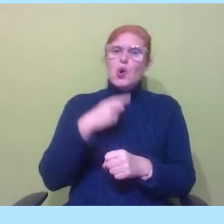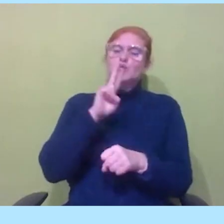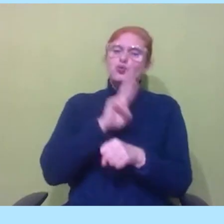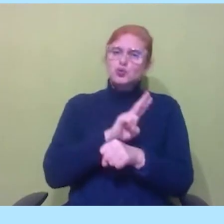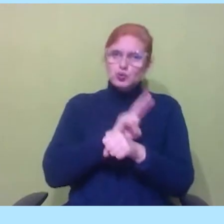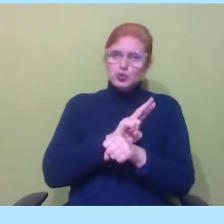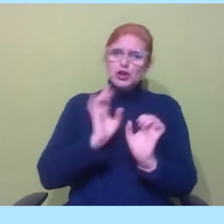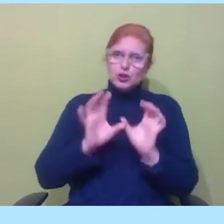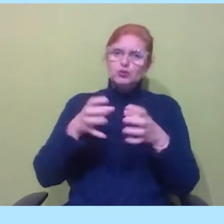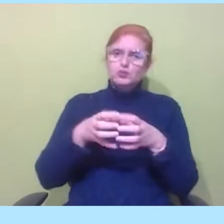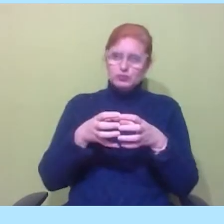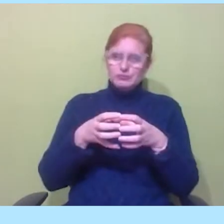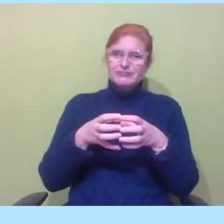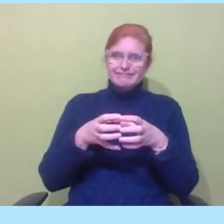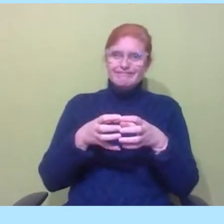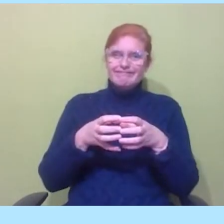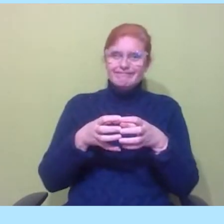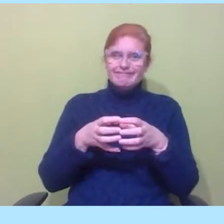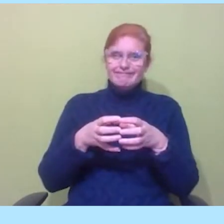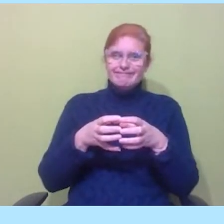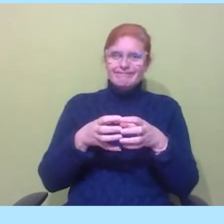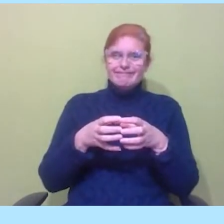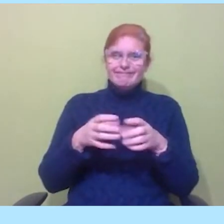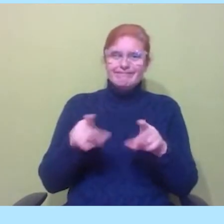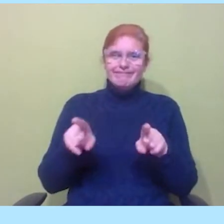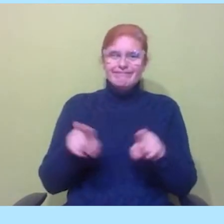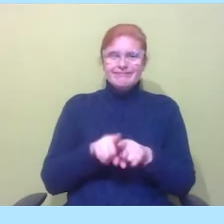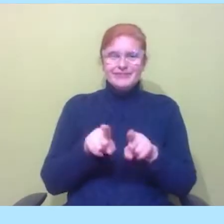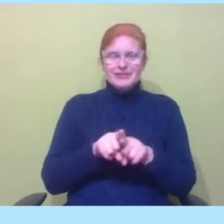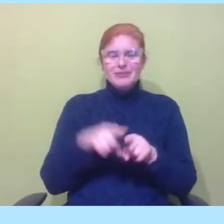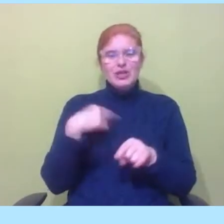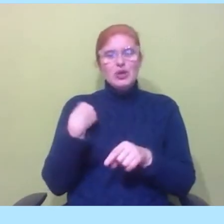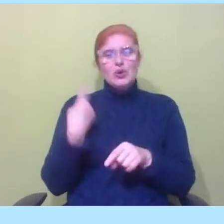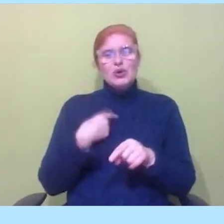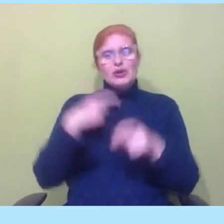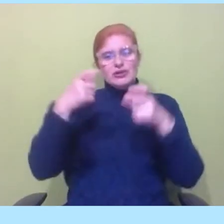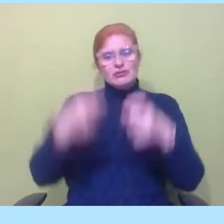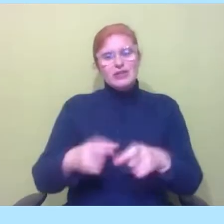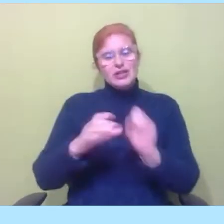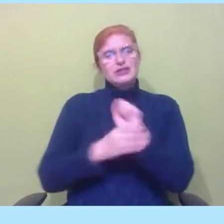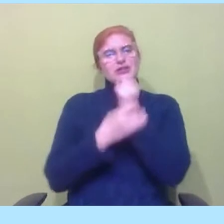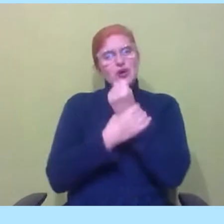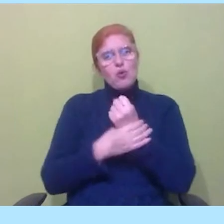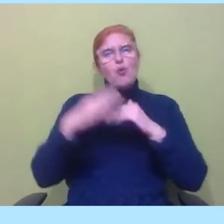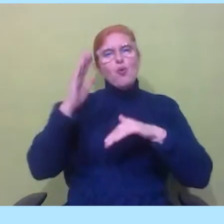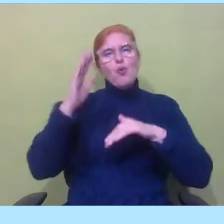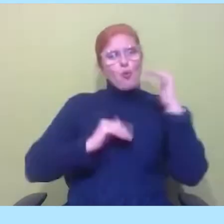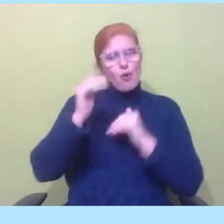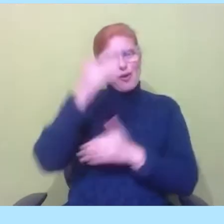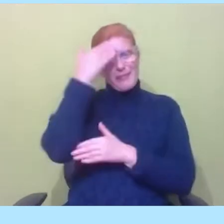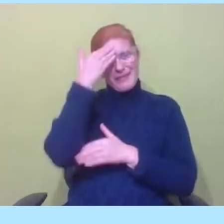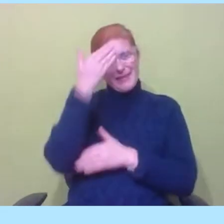coletivo e nem do nosso espaço seguro dessa construção. Obrigado a todos.